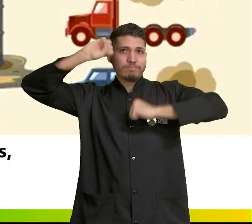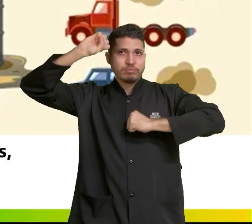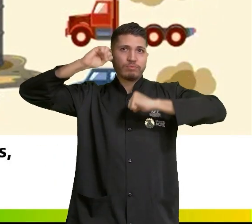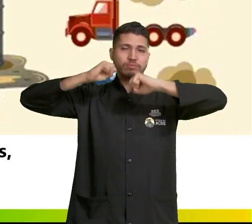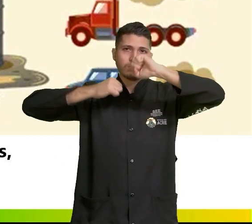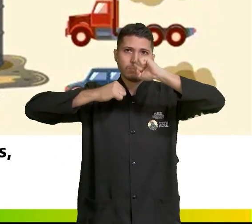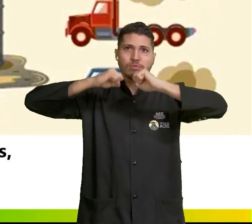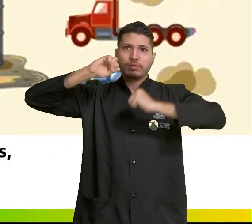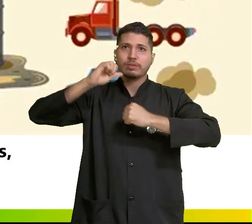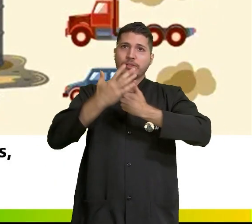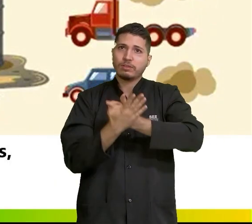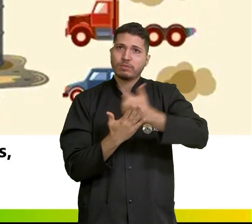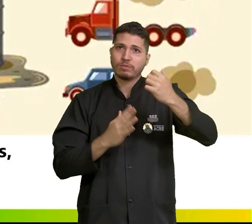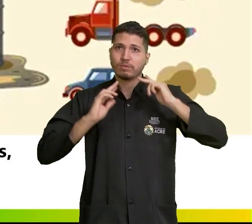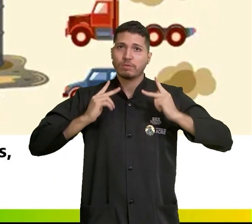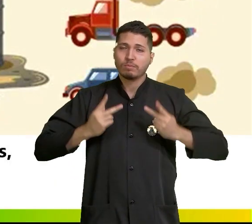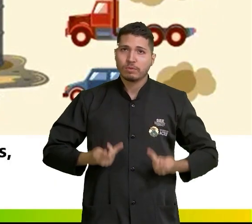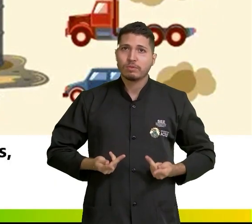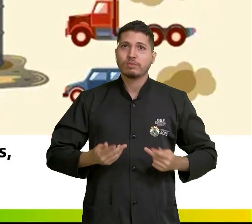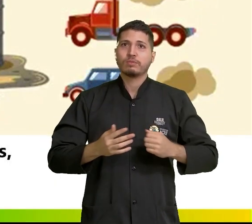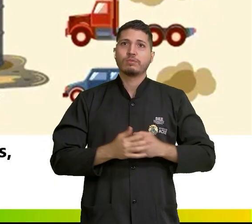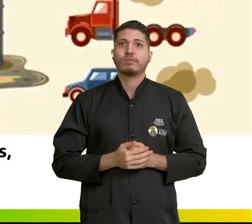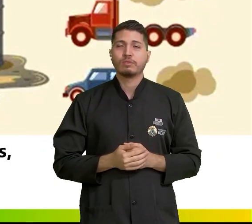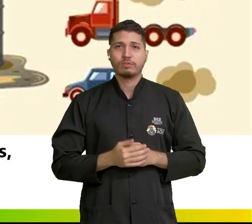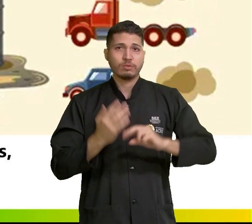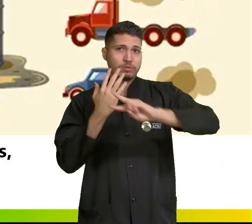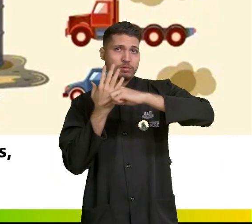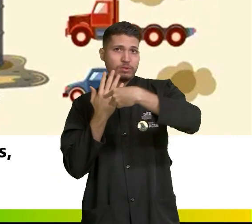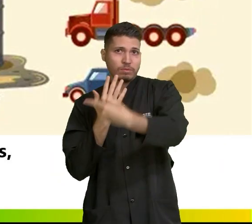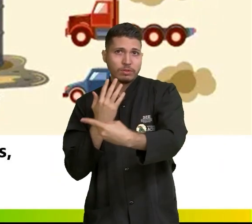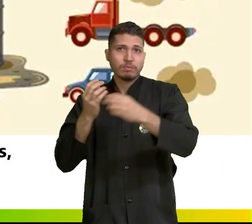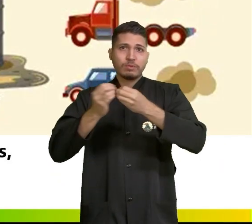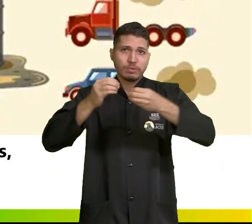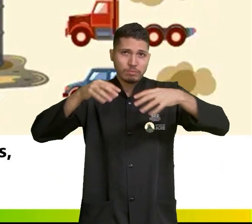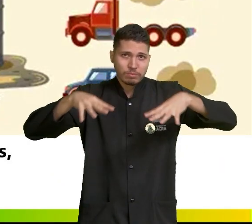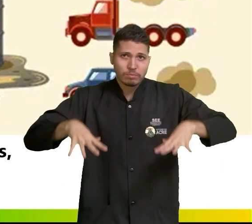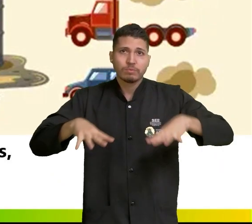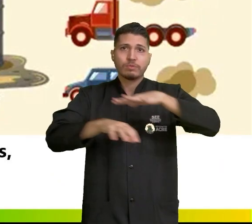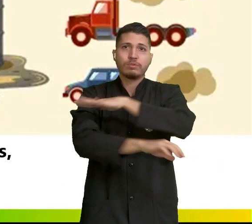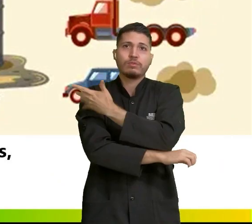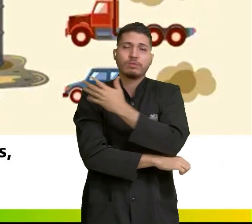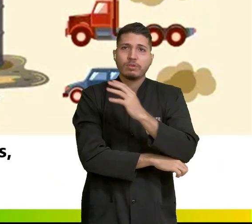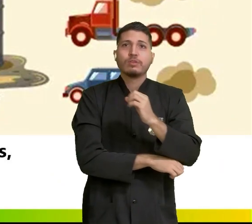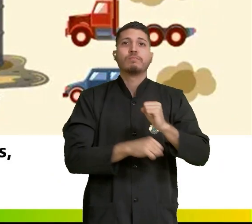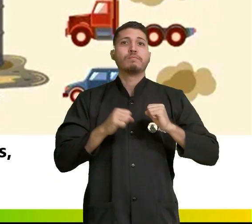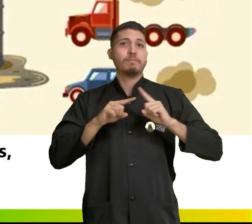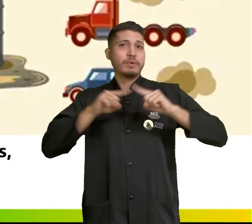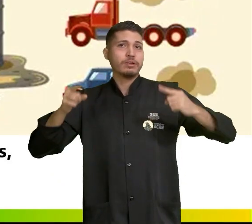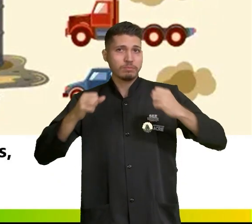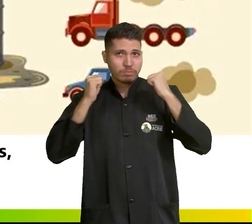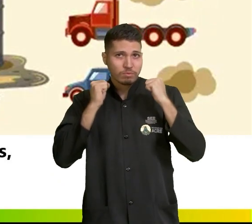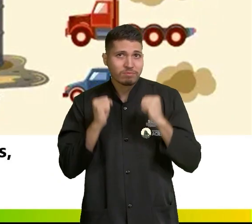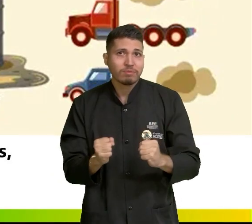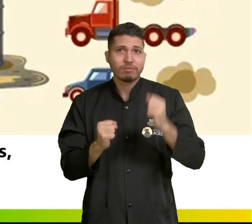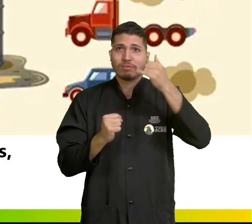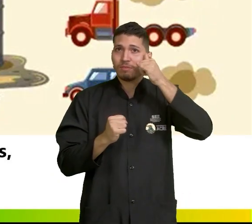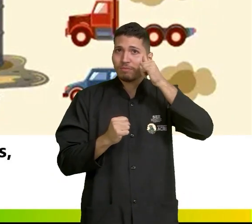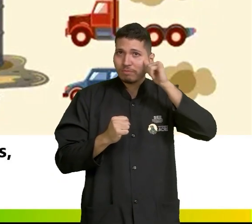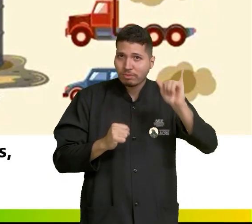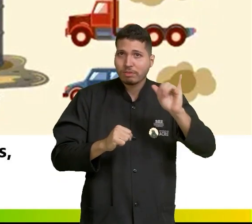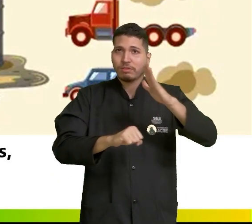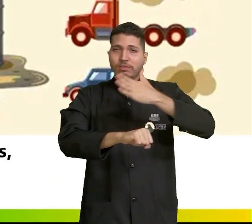pela degradação do meio ambiente. E nós, como sociedade, podemos lutar e combater essas práticas, certo,